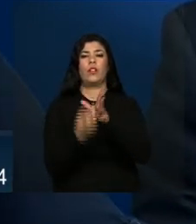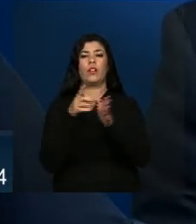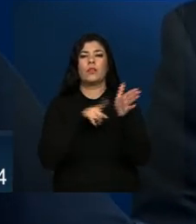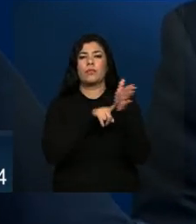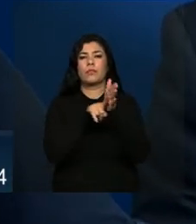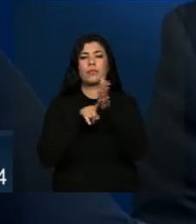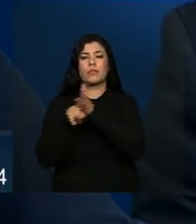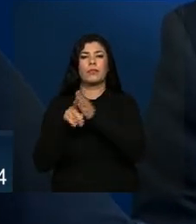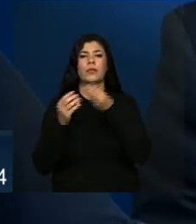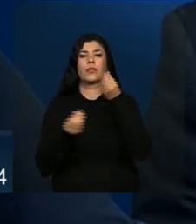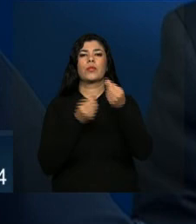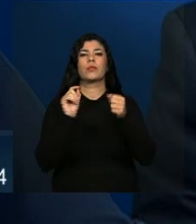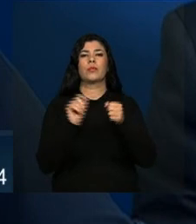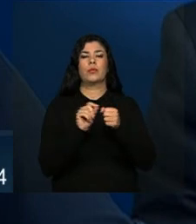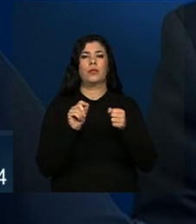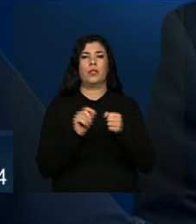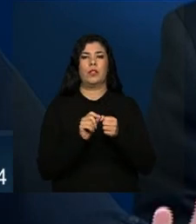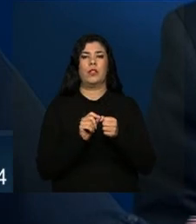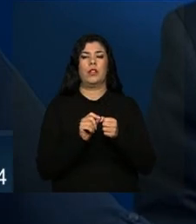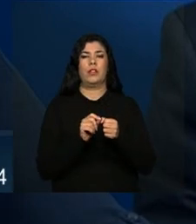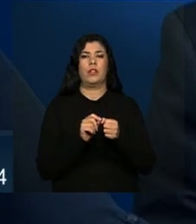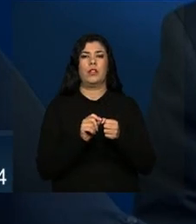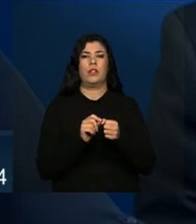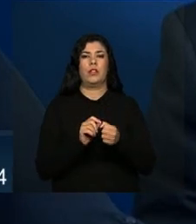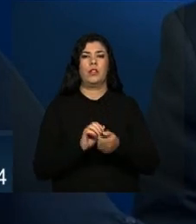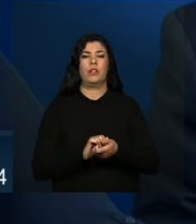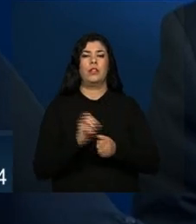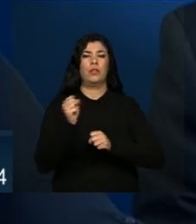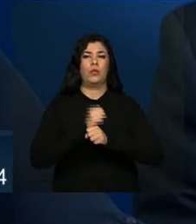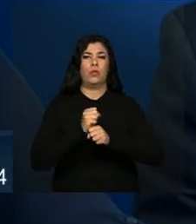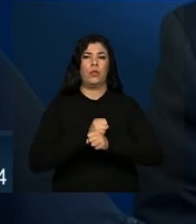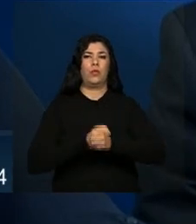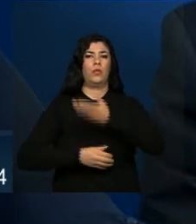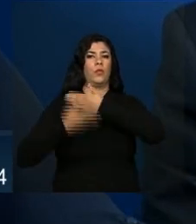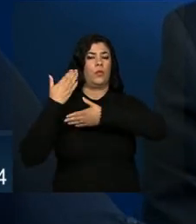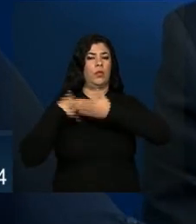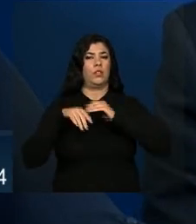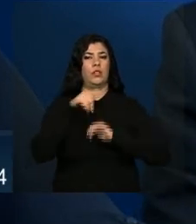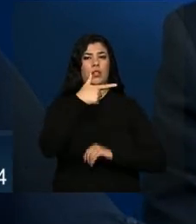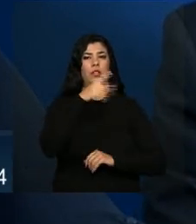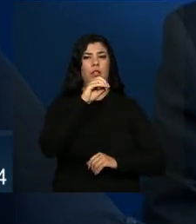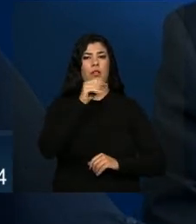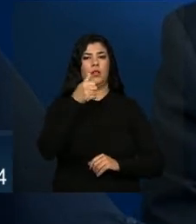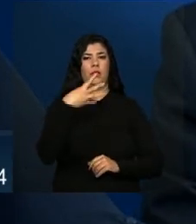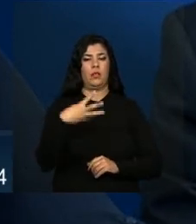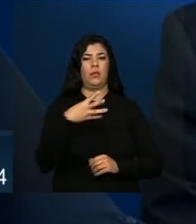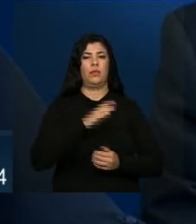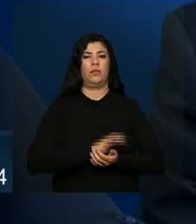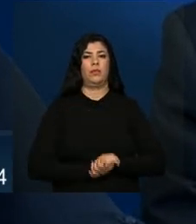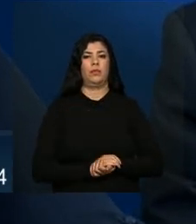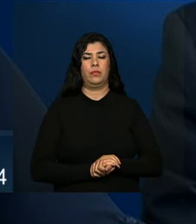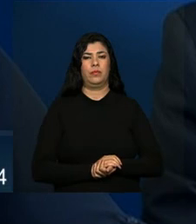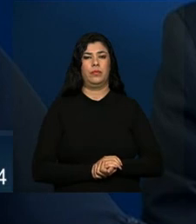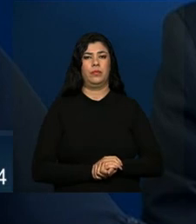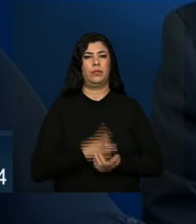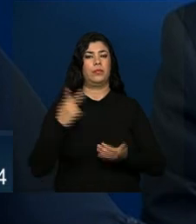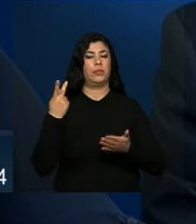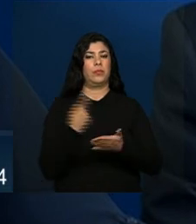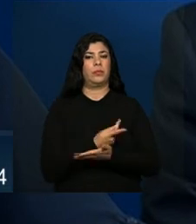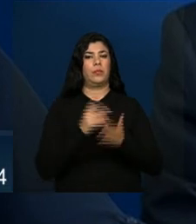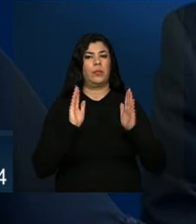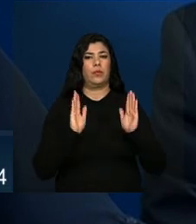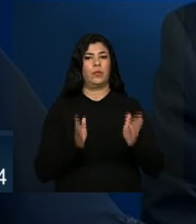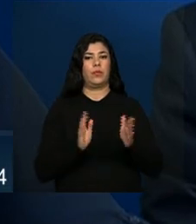averiguações é no ano de 2014 E no caso